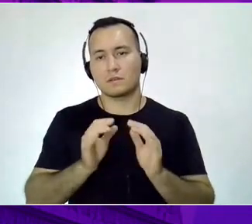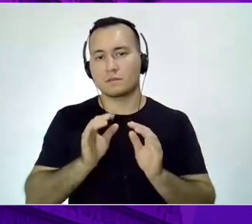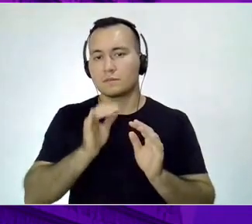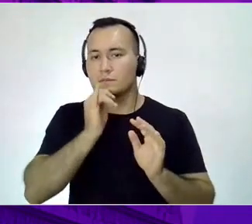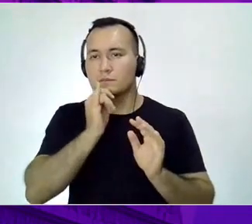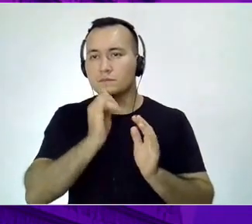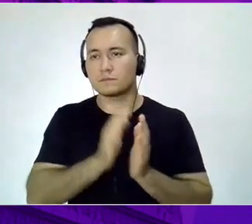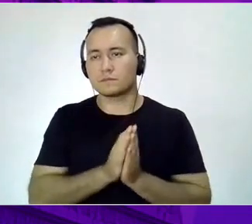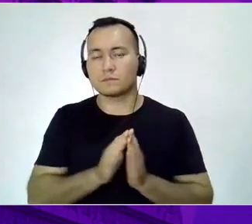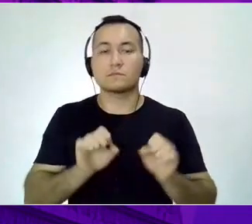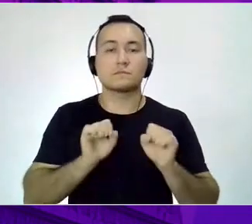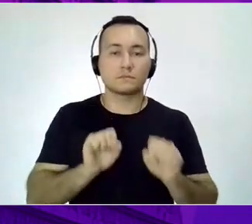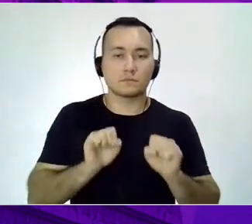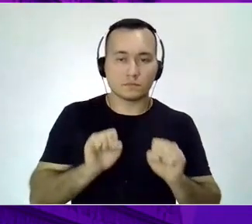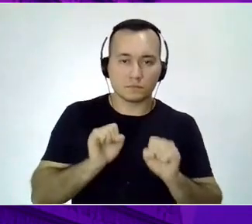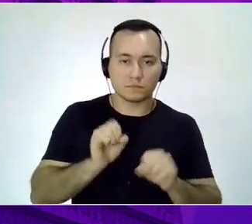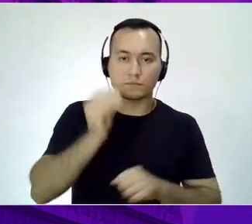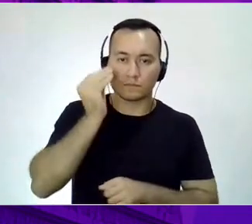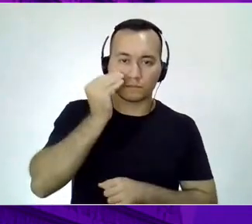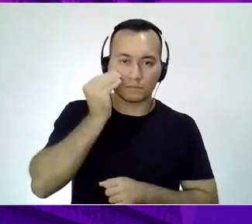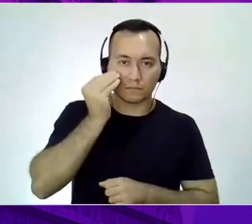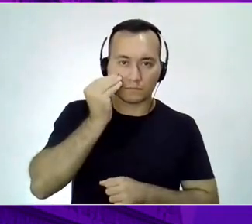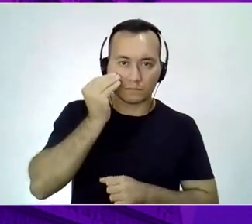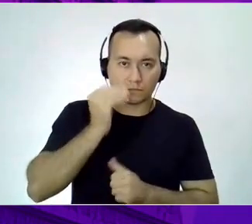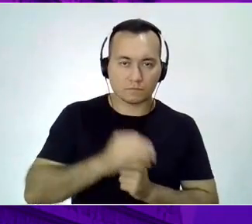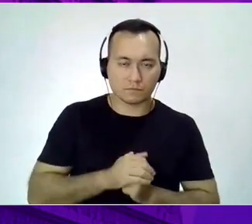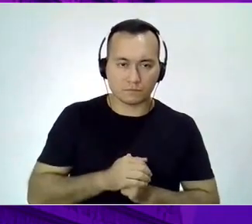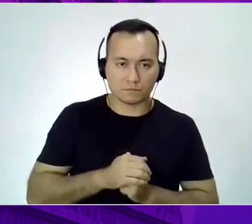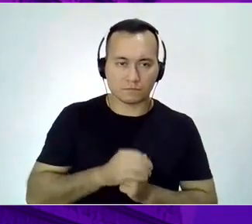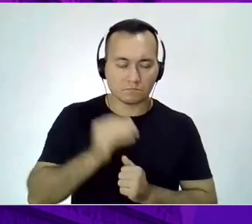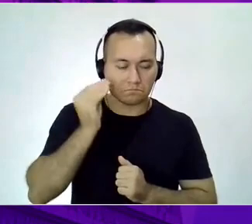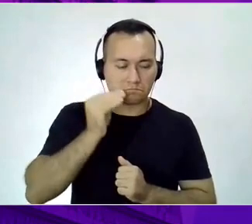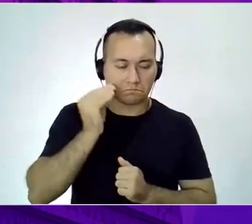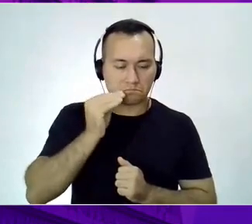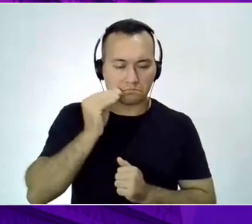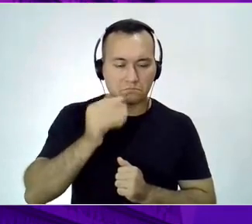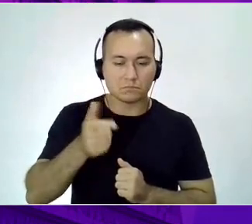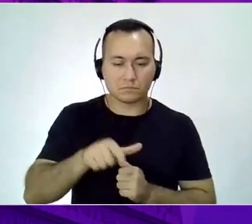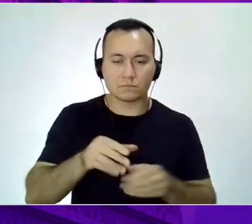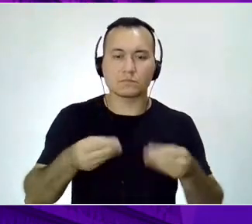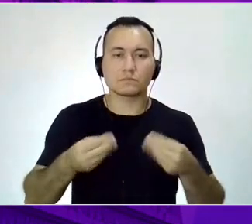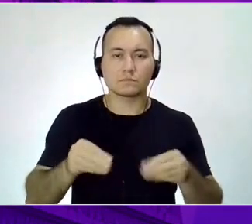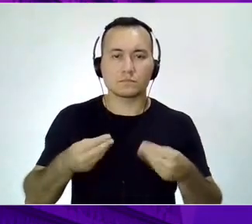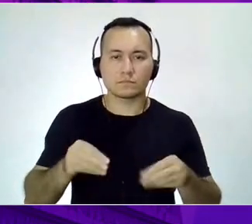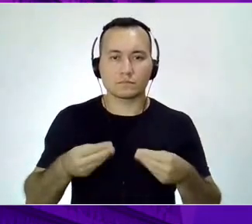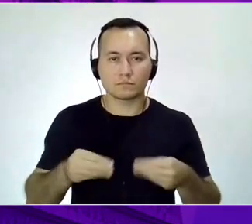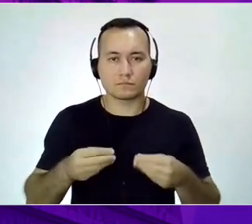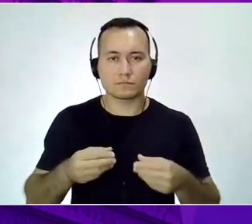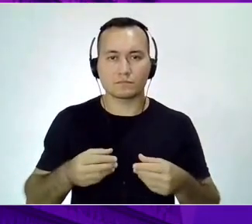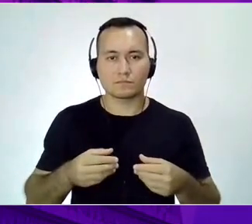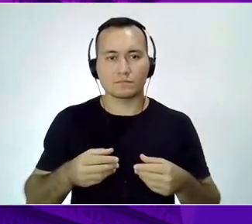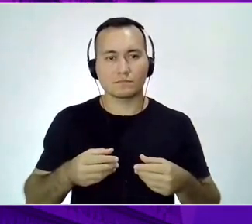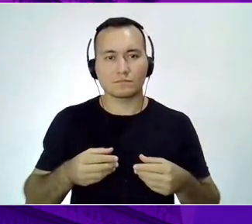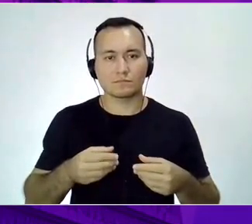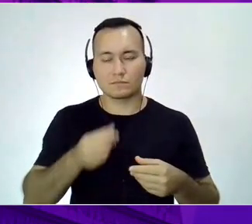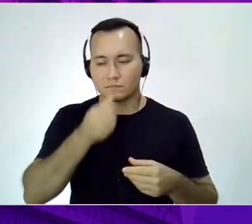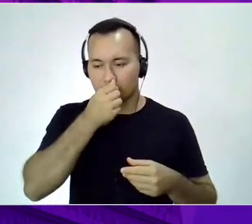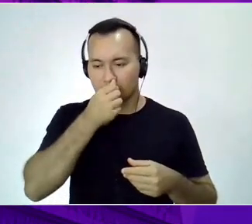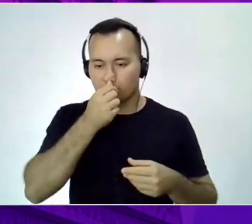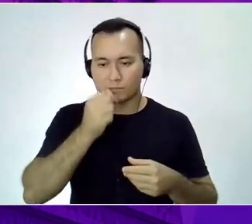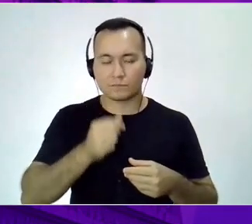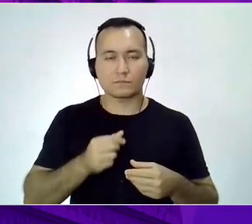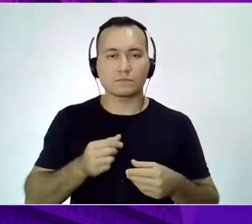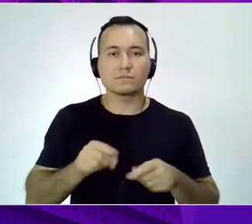que vai ajudar a verificar a resiliência e, inclusive, a